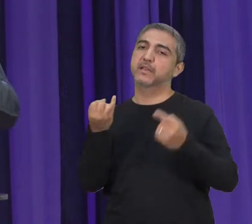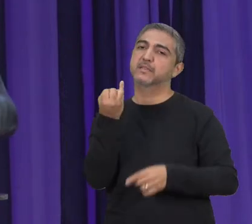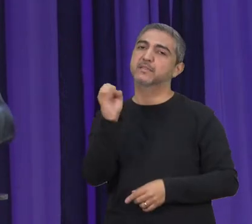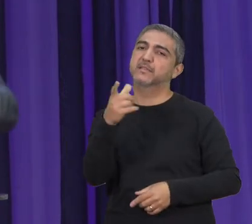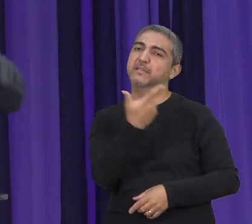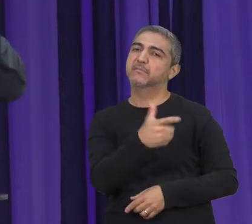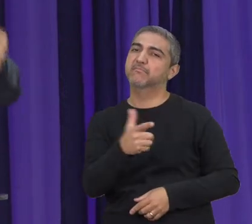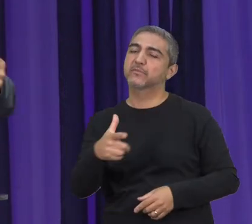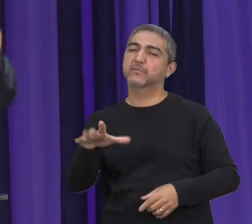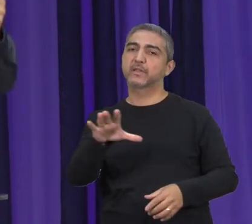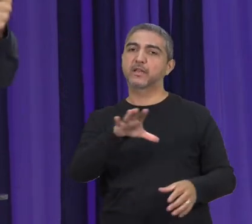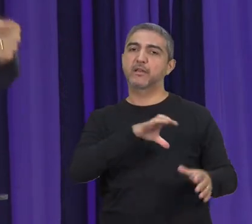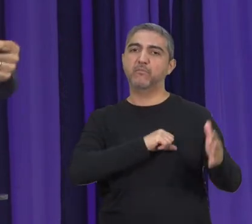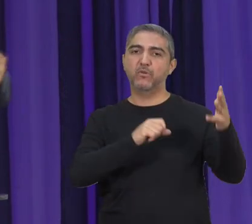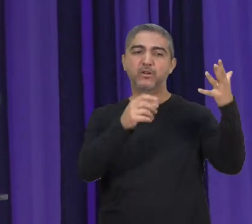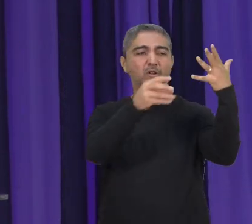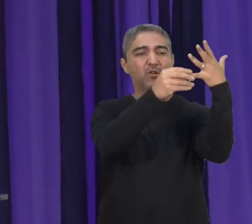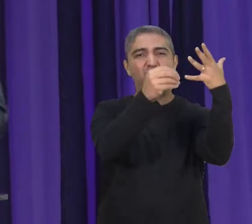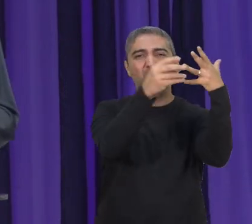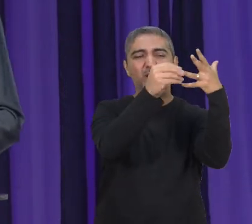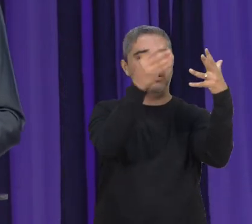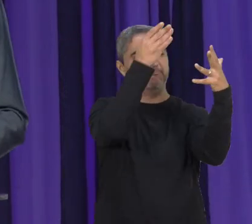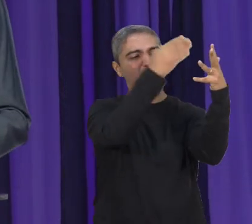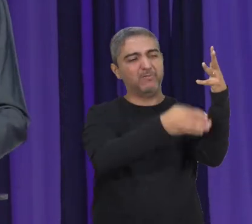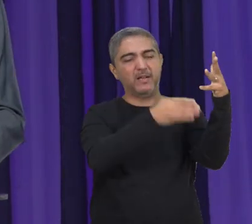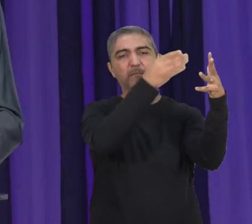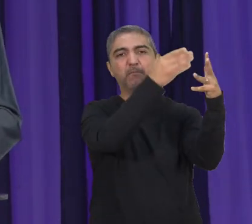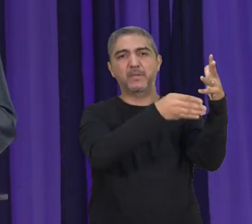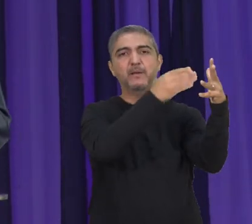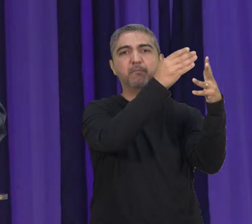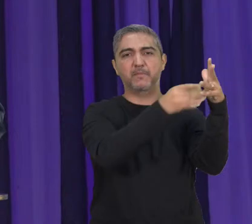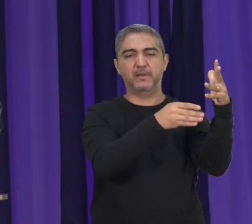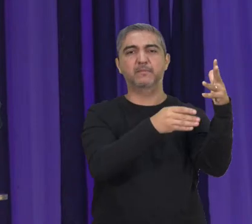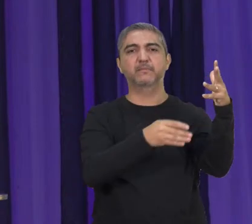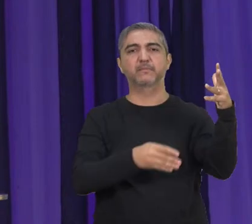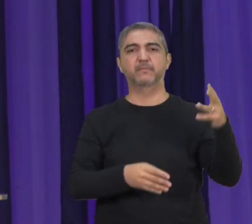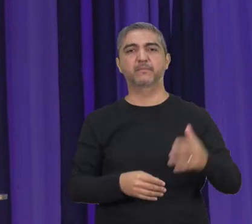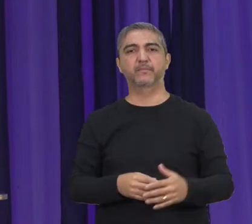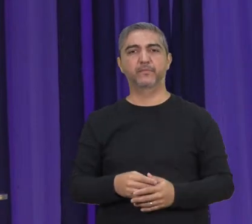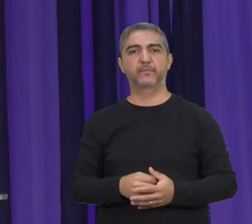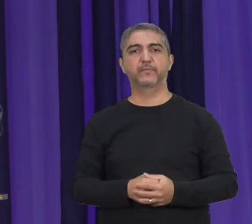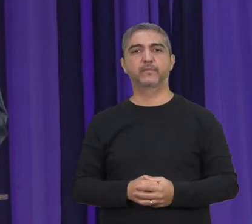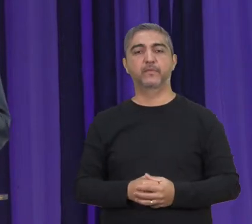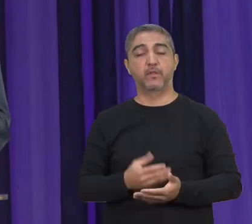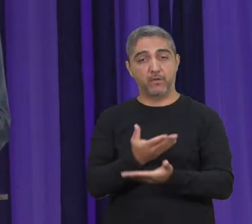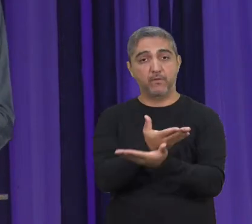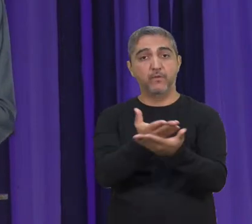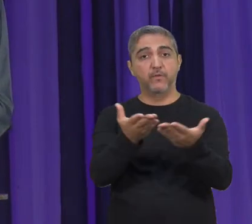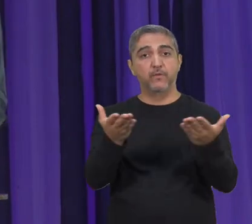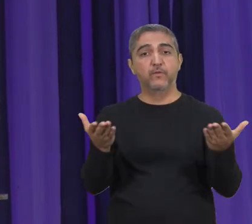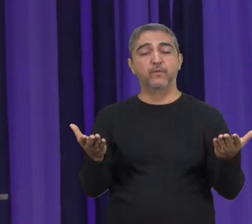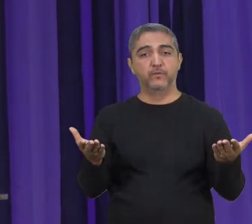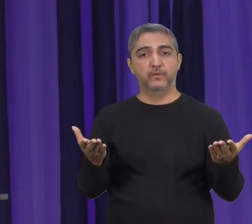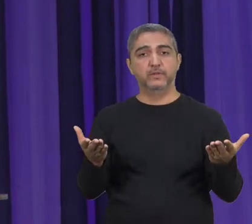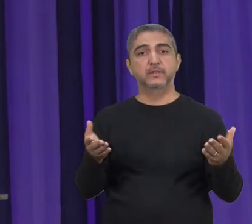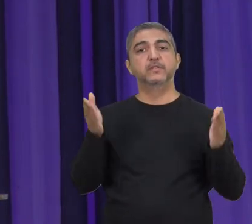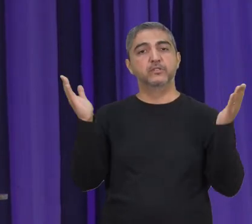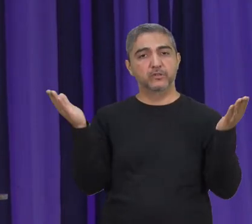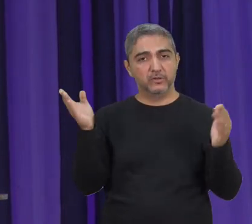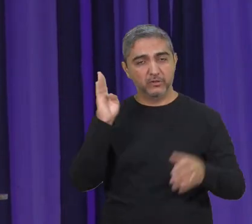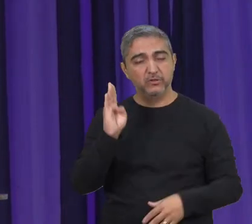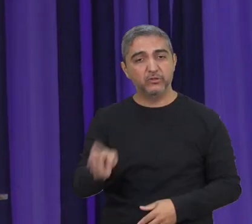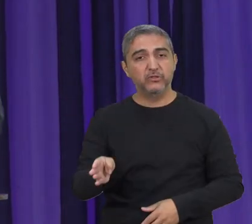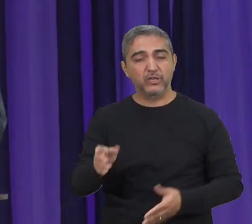que ame ainda mais. Vocês já foram limpos pela mensagem que eu lhes dei.